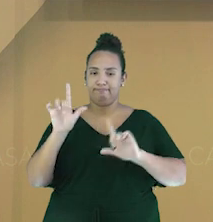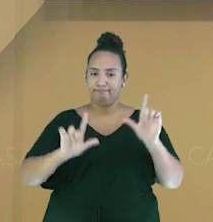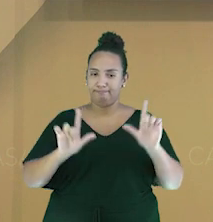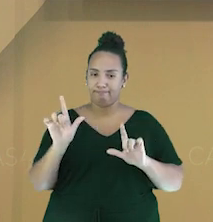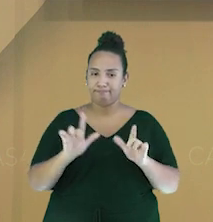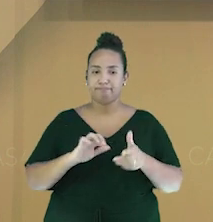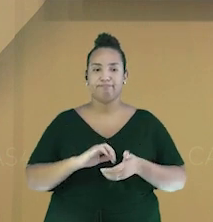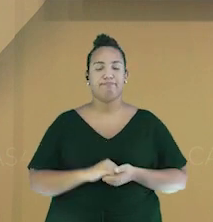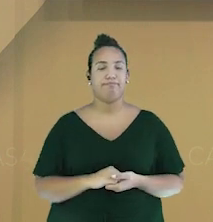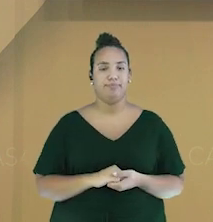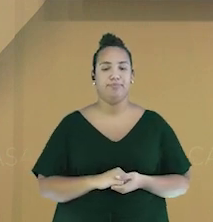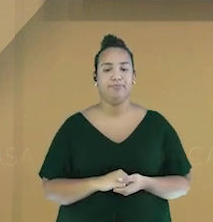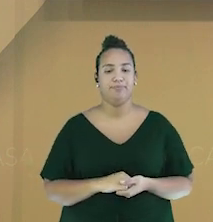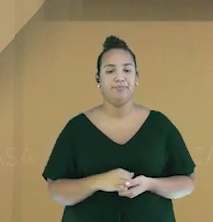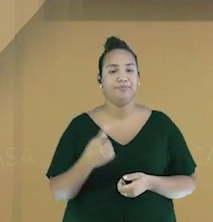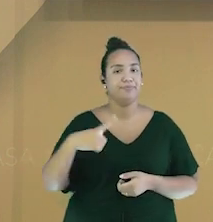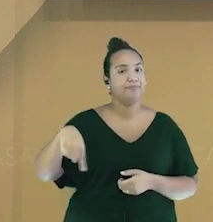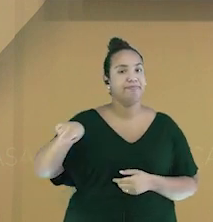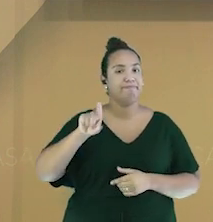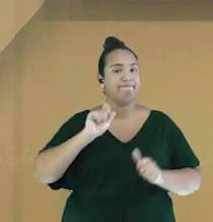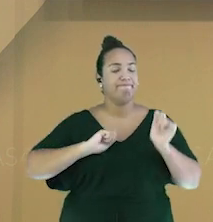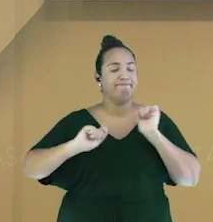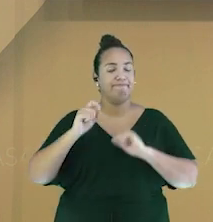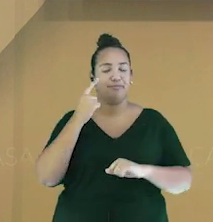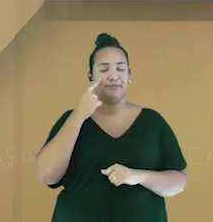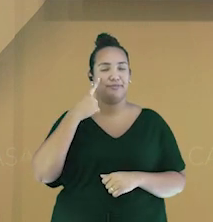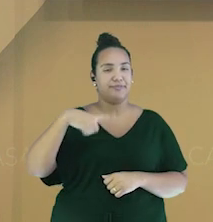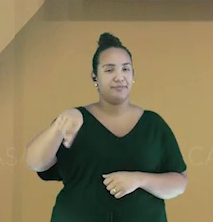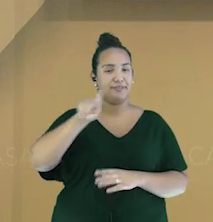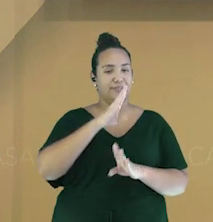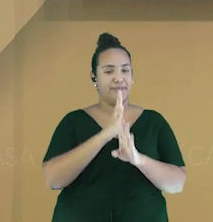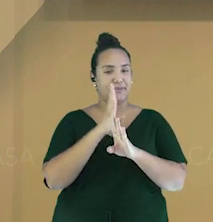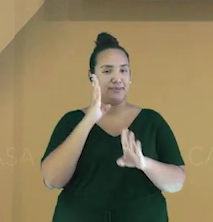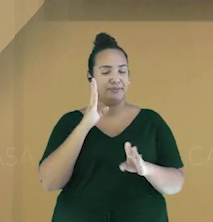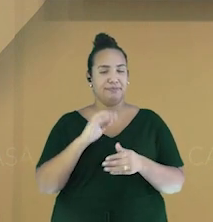na TV. Estamos ansiosos para ver o que você descobriu.